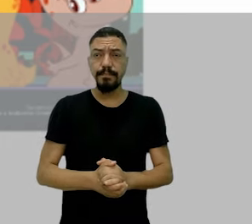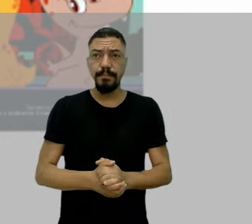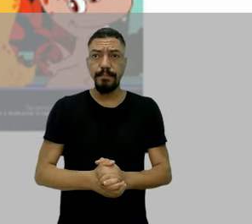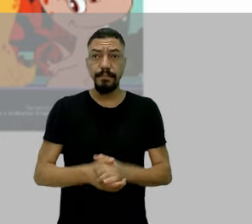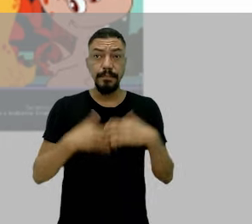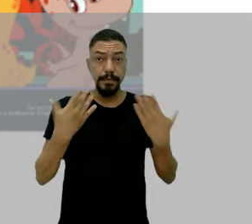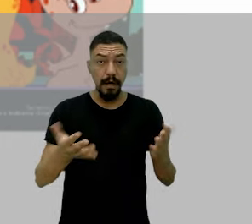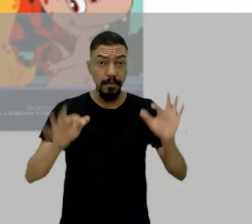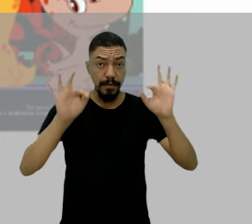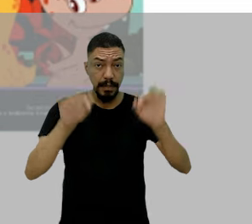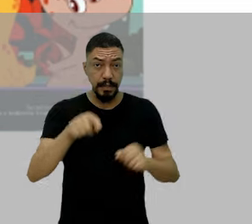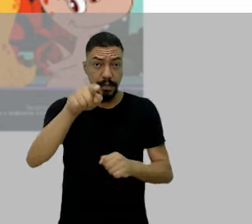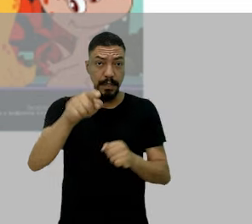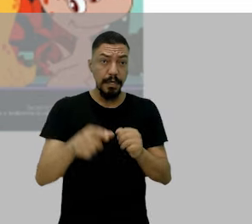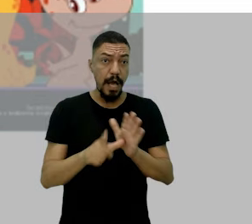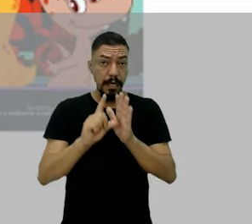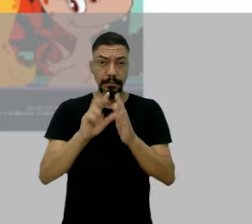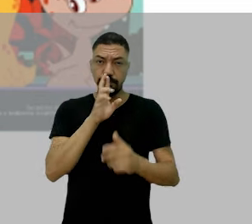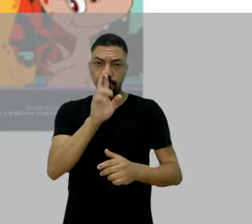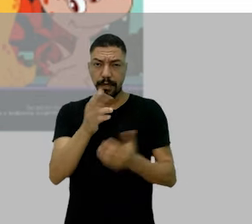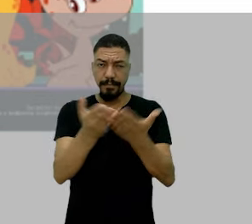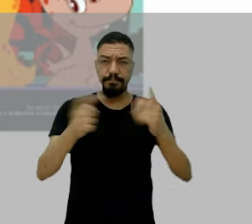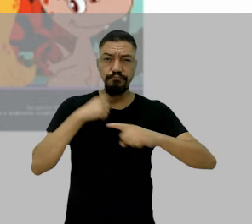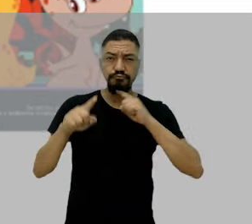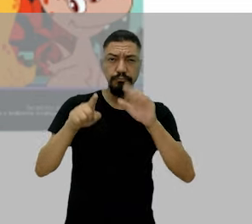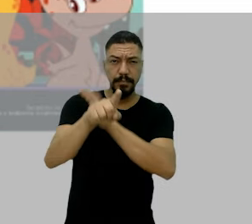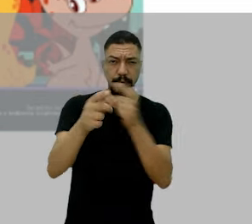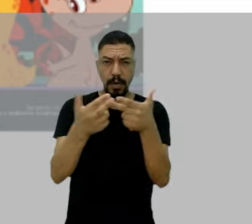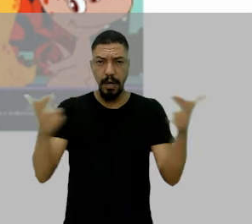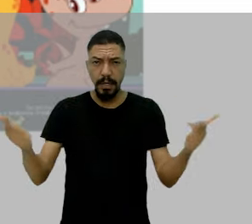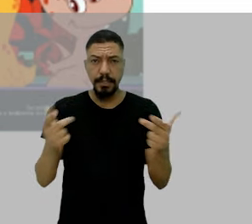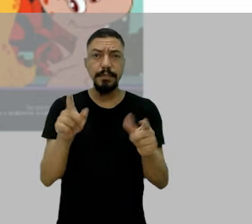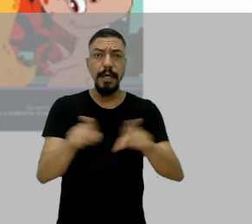terminar, antes de responder perguntas, se houver, já